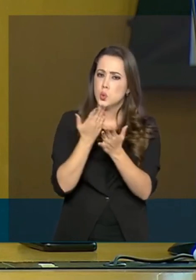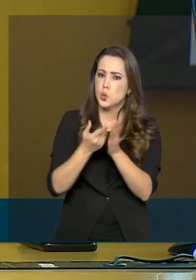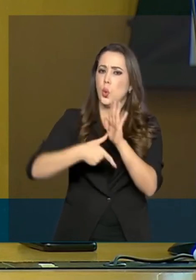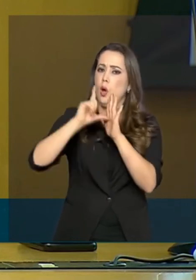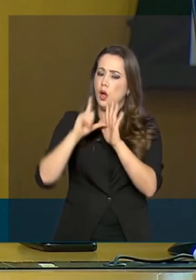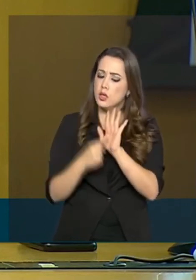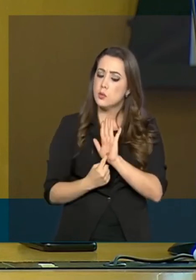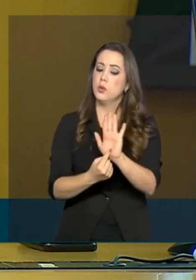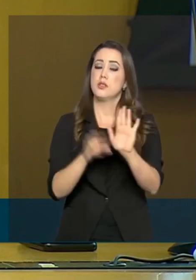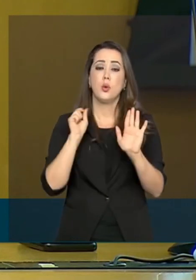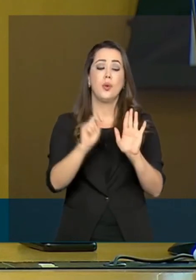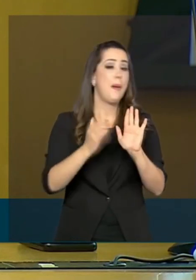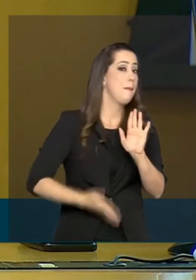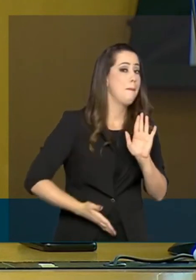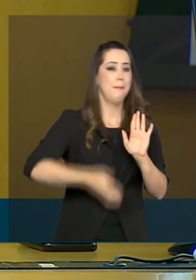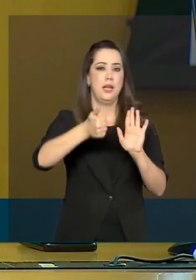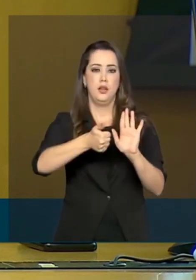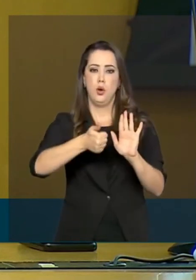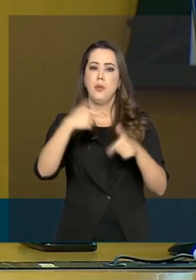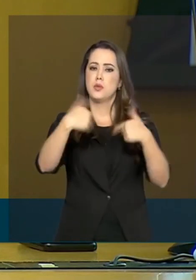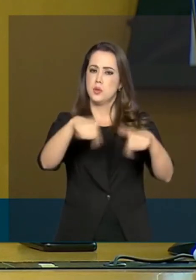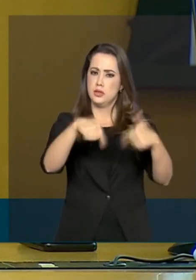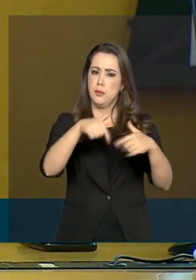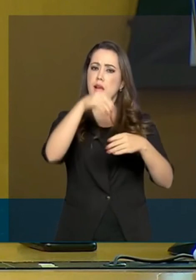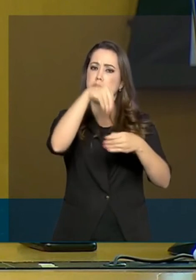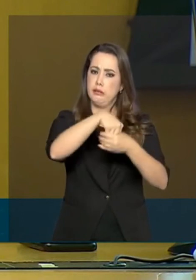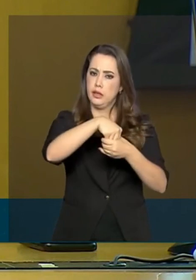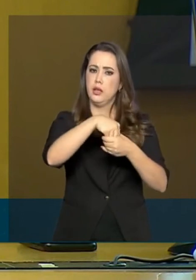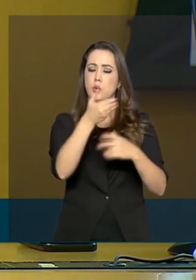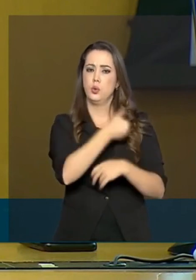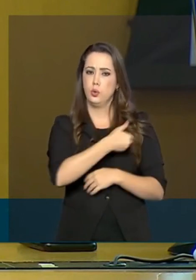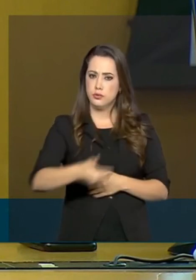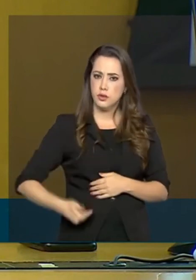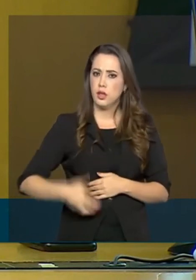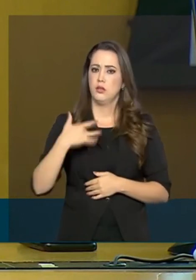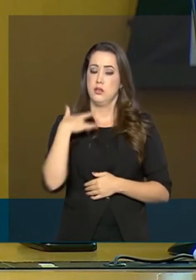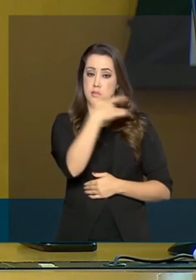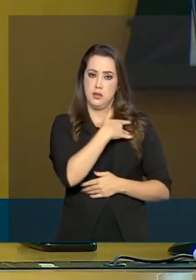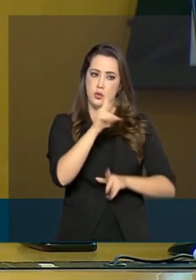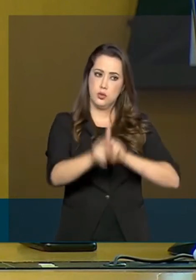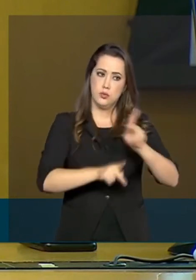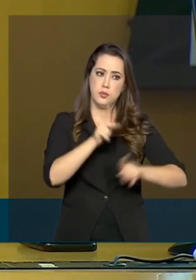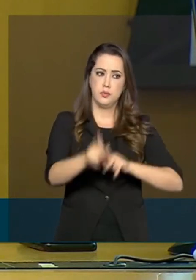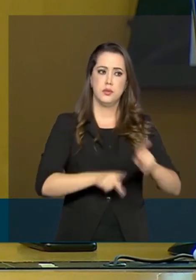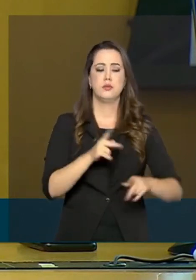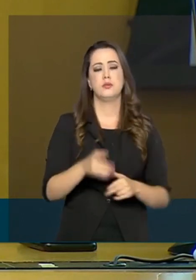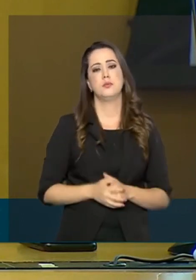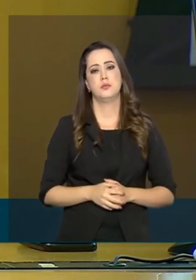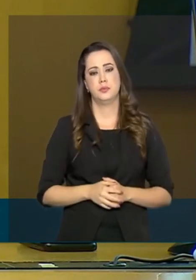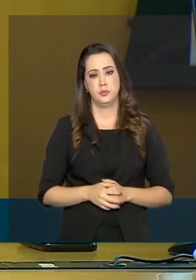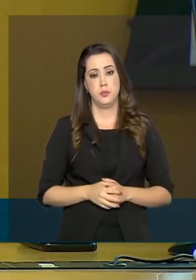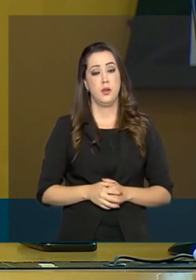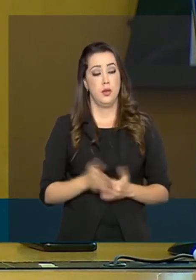dando o que há de melhor para aqueles que trabalham aí na frente de batalha, aí, cuidando dos nossos pacientes